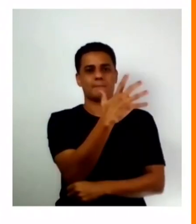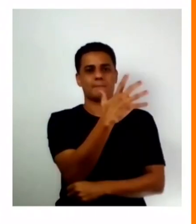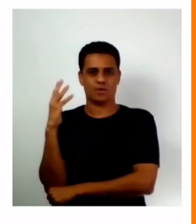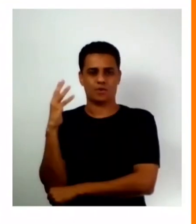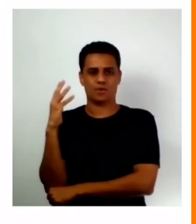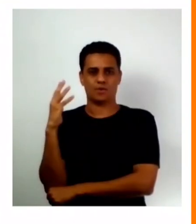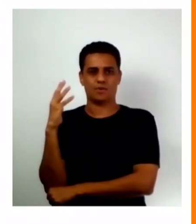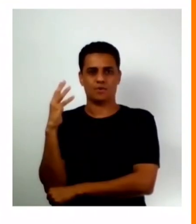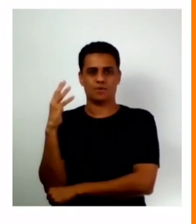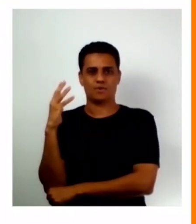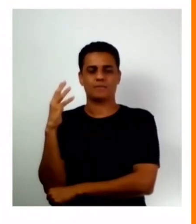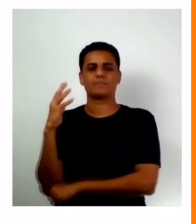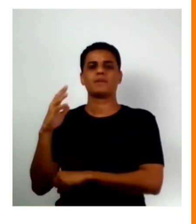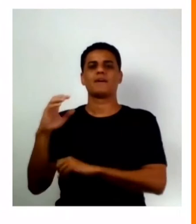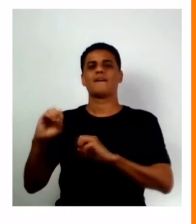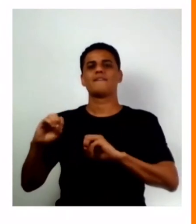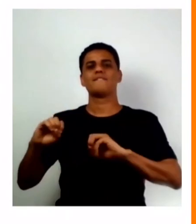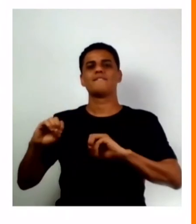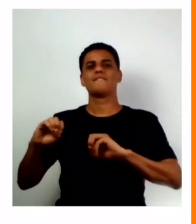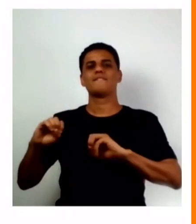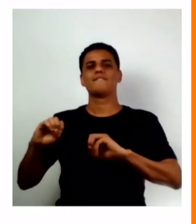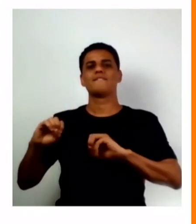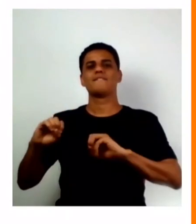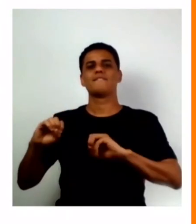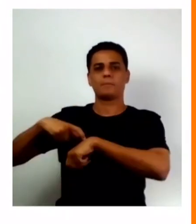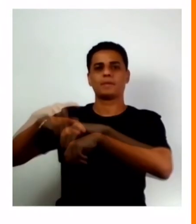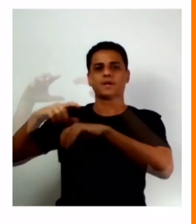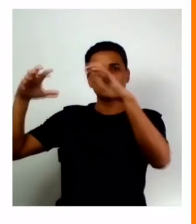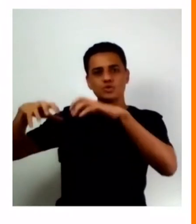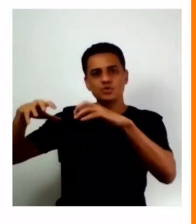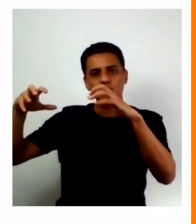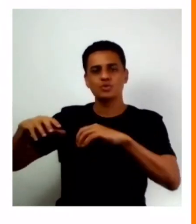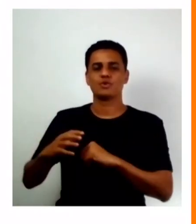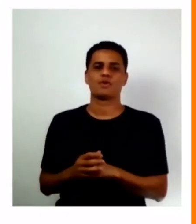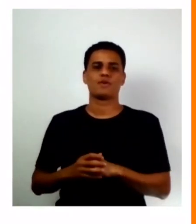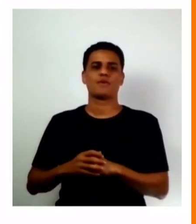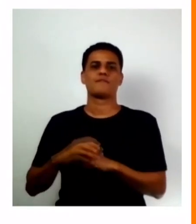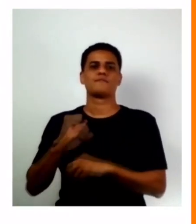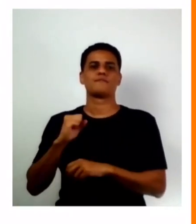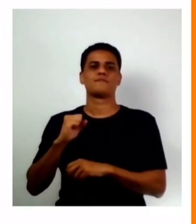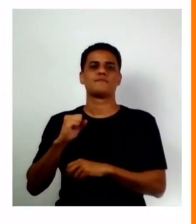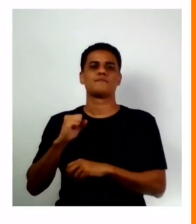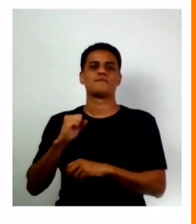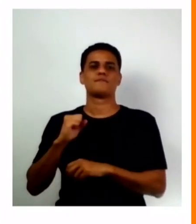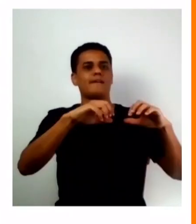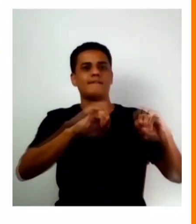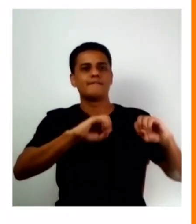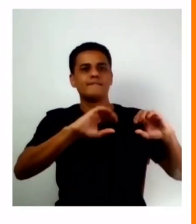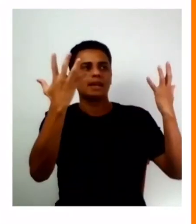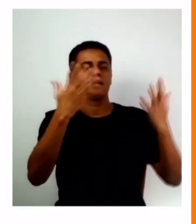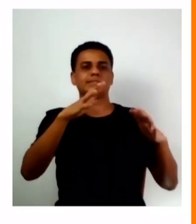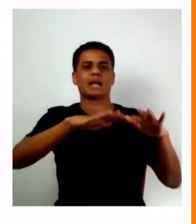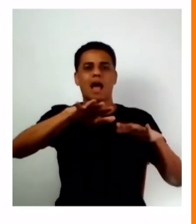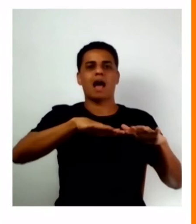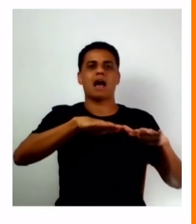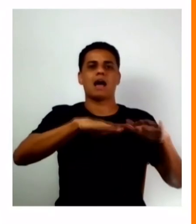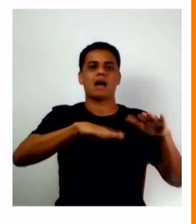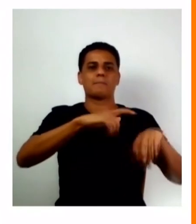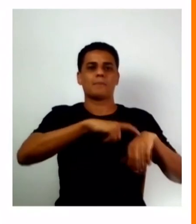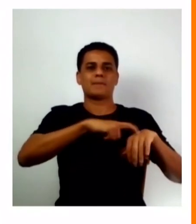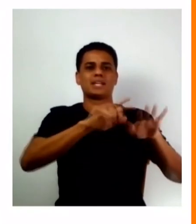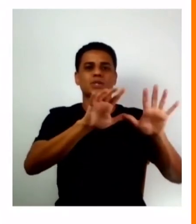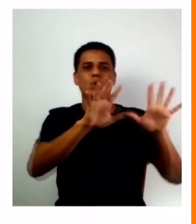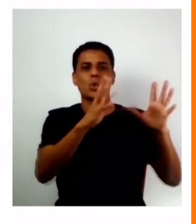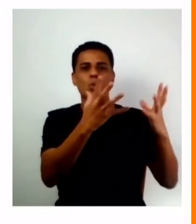chuva, fiestas que se fazem em épocas de sequía, tem este tema de vacações, de trabalho, portanto, aqui há uma